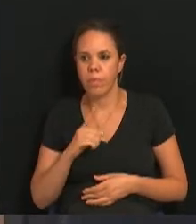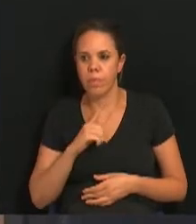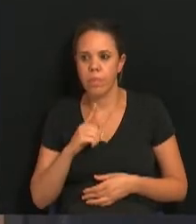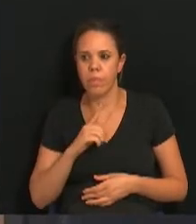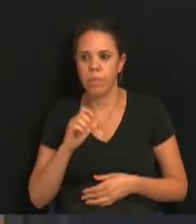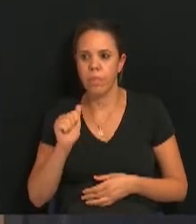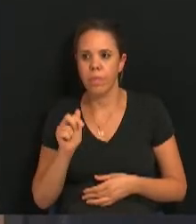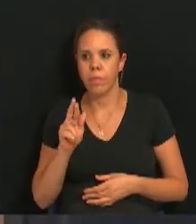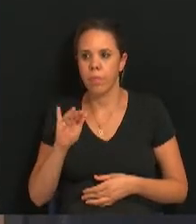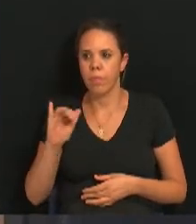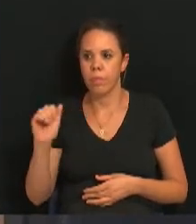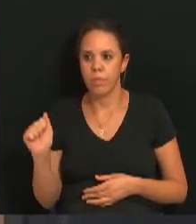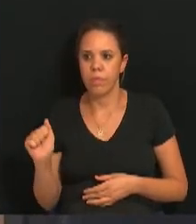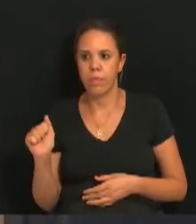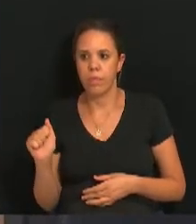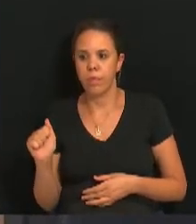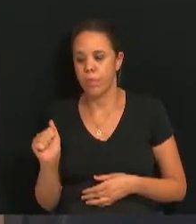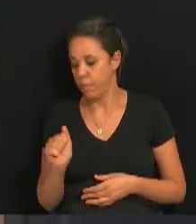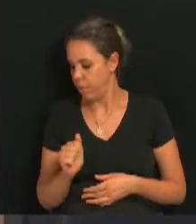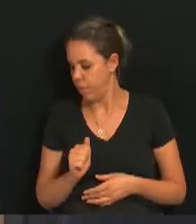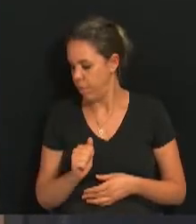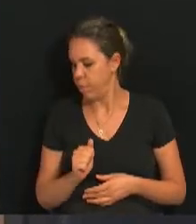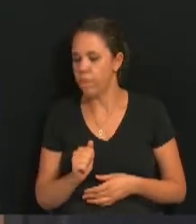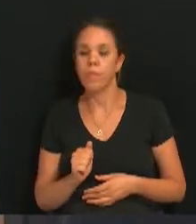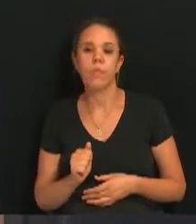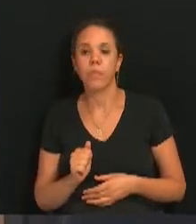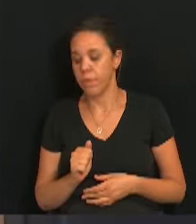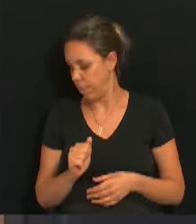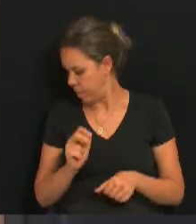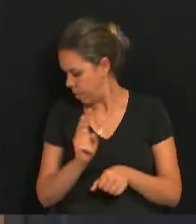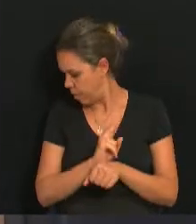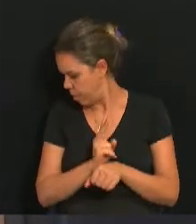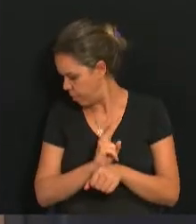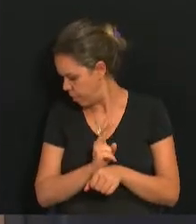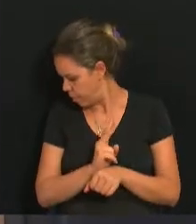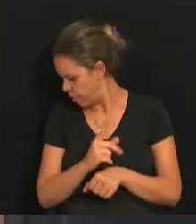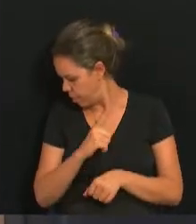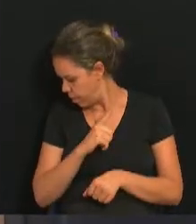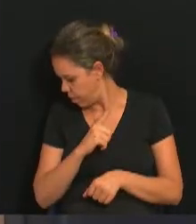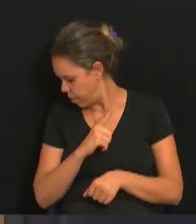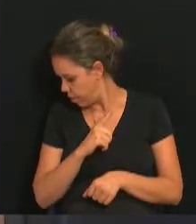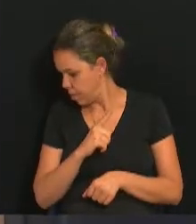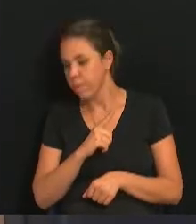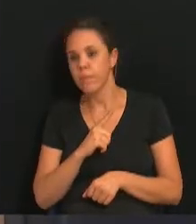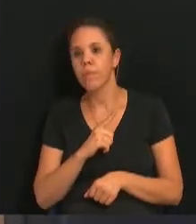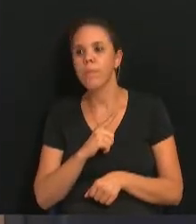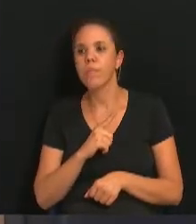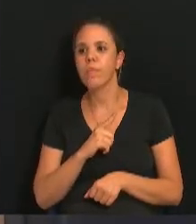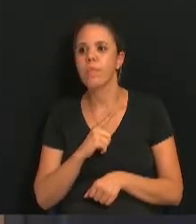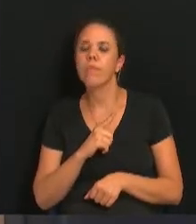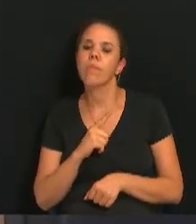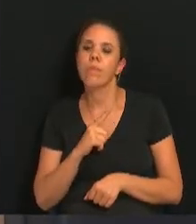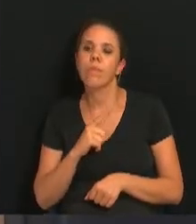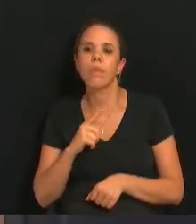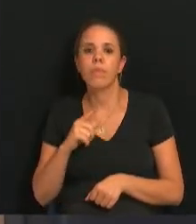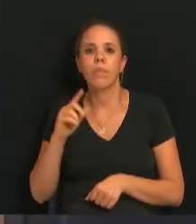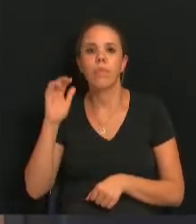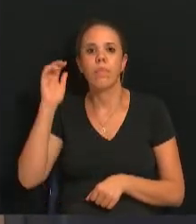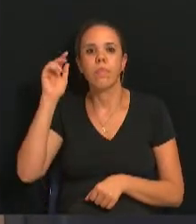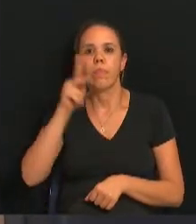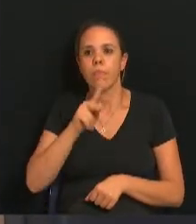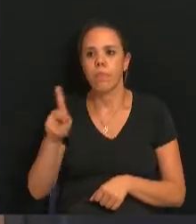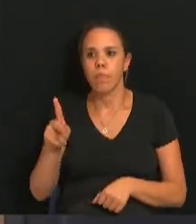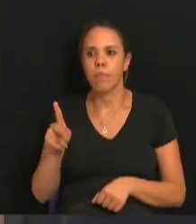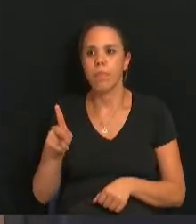Andréa Centurião, que é monitora, temos conosco a Andréa Gonçalves, que é professora,